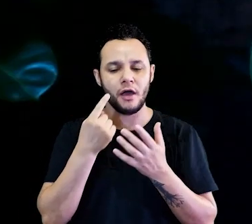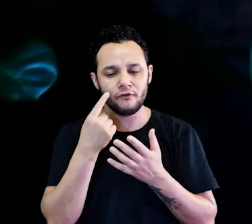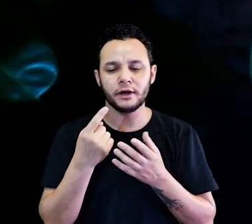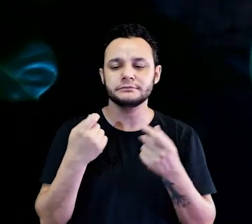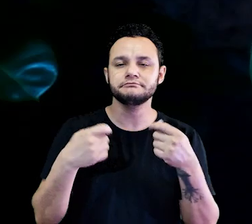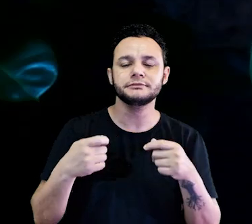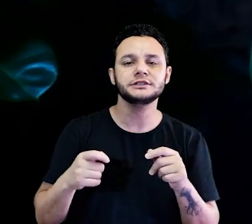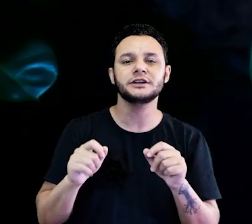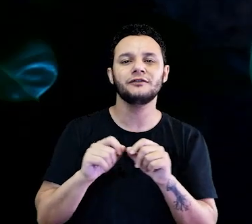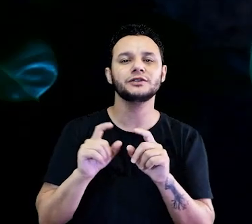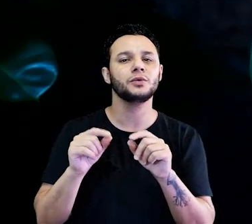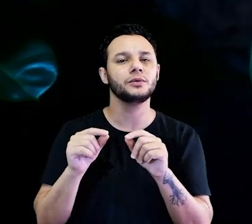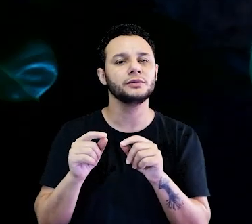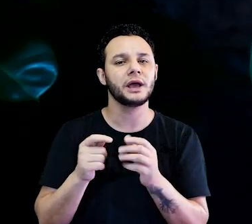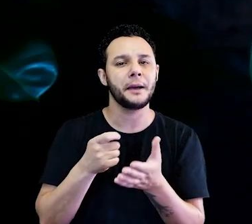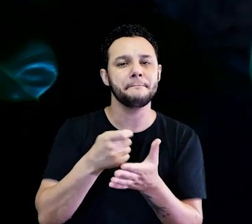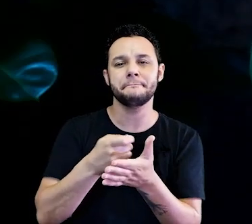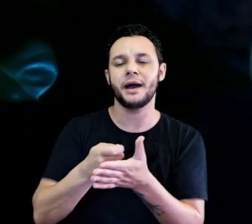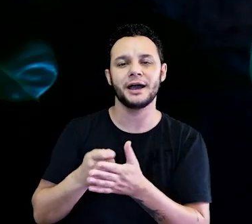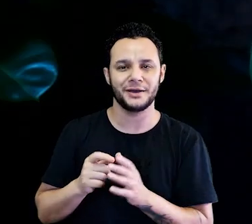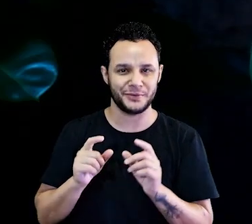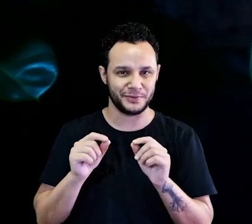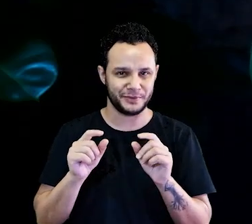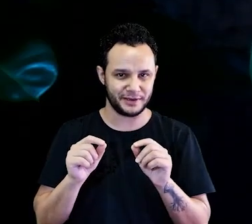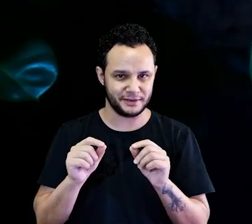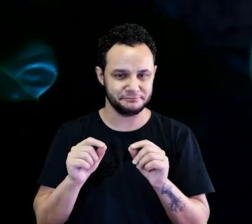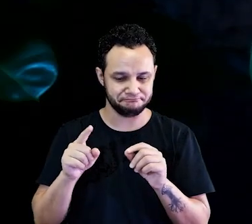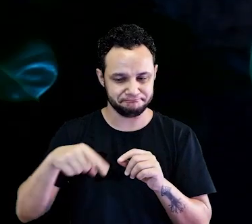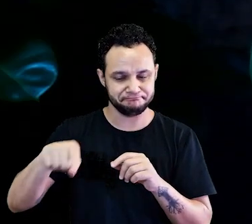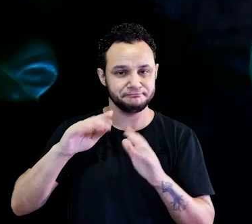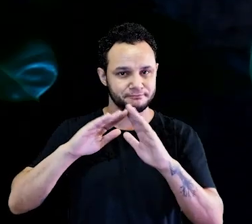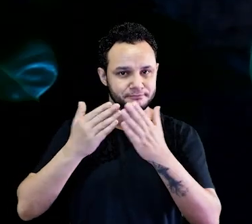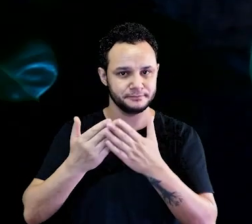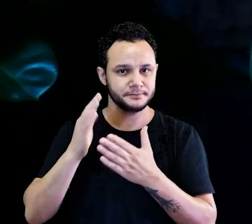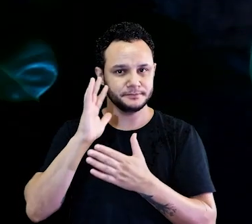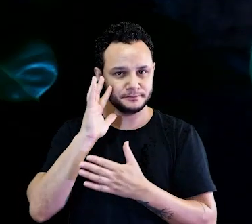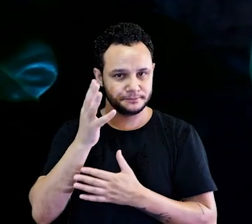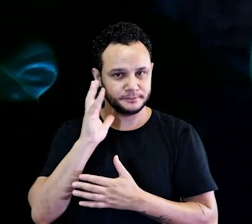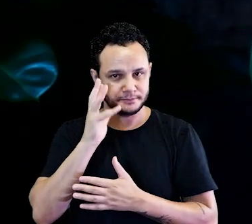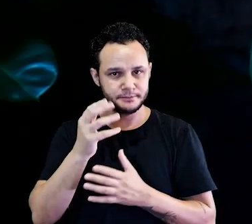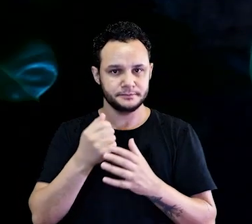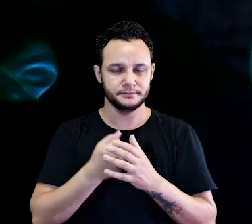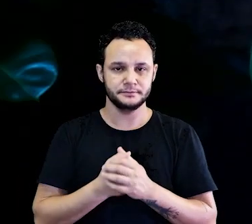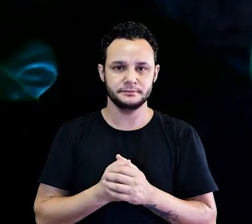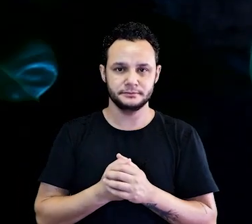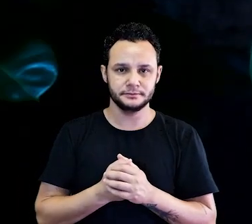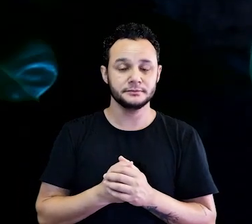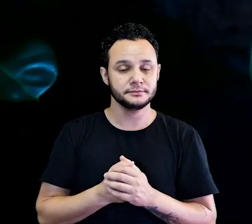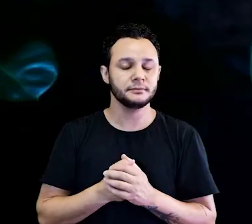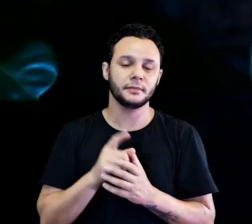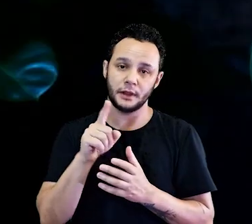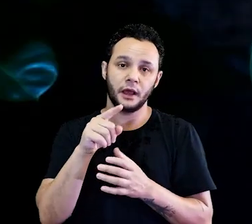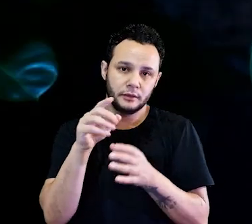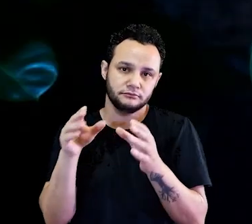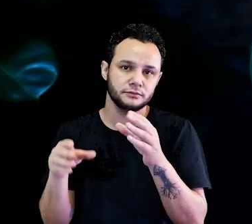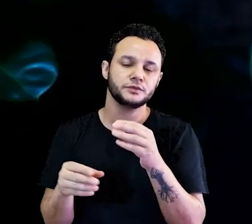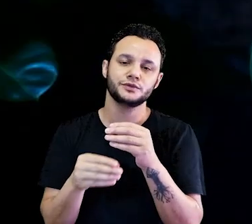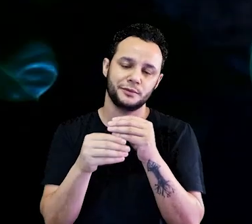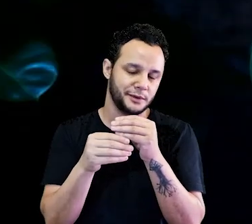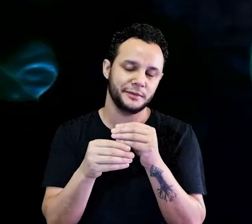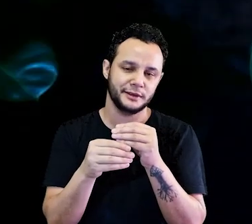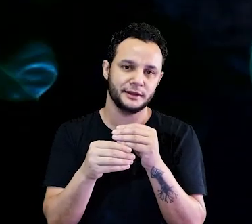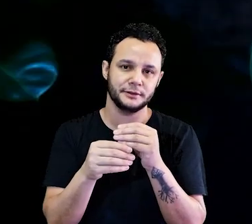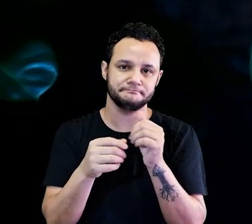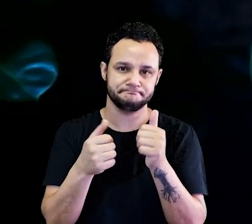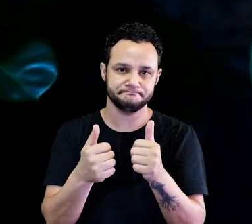demandas da comunidade via gestão democrática, decidir sobre o uso desse recurso, certo? E ele tem um caráter suplementar,